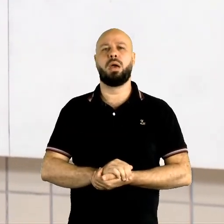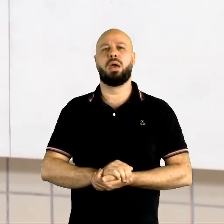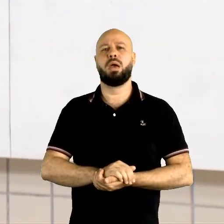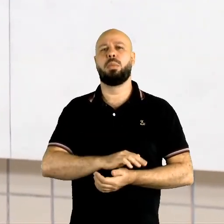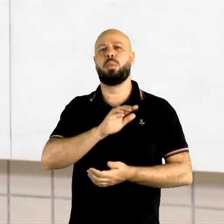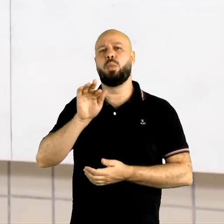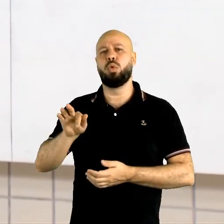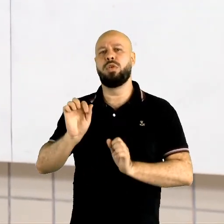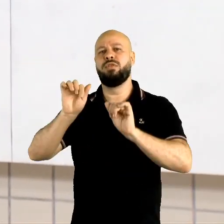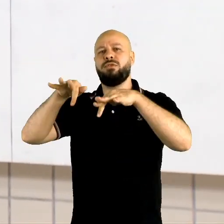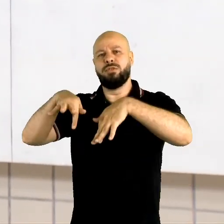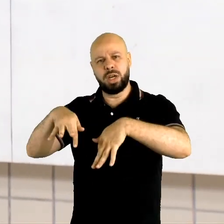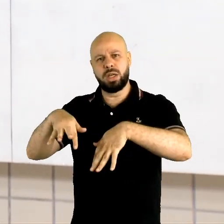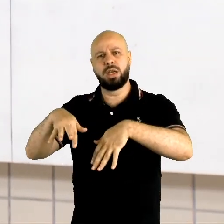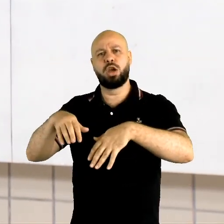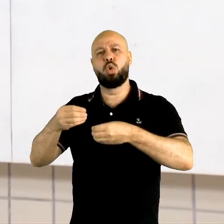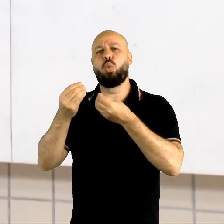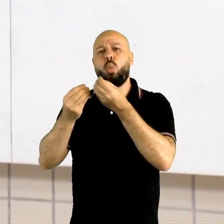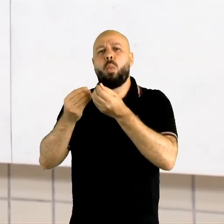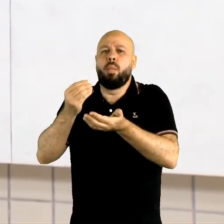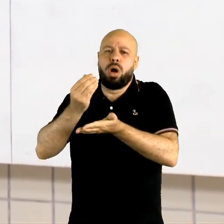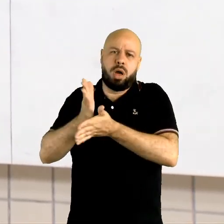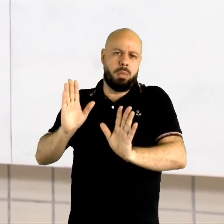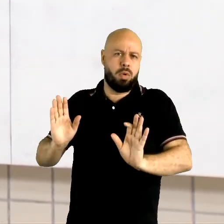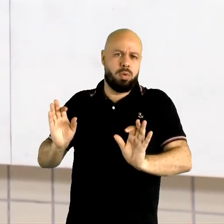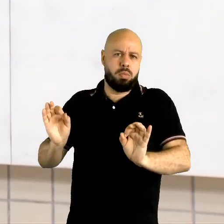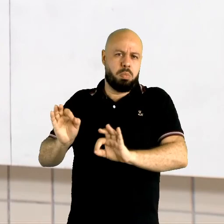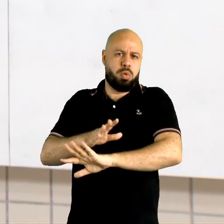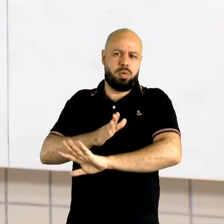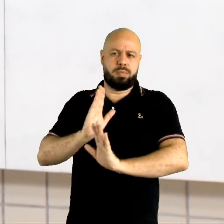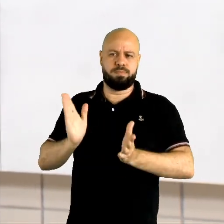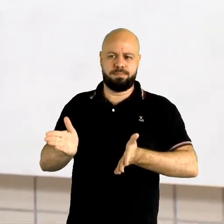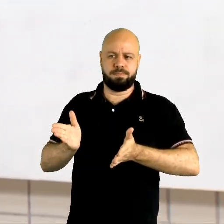em como se encerrou aquela história, tá?